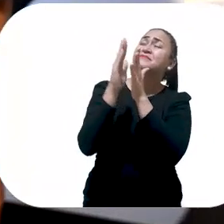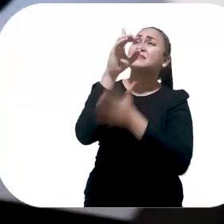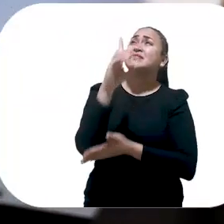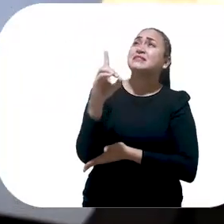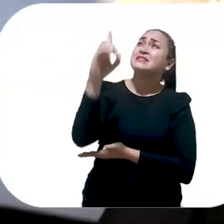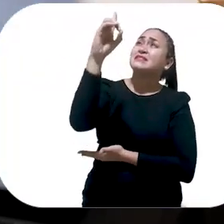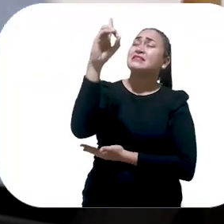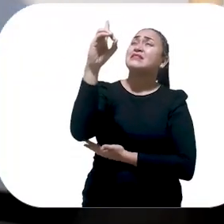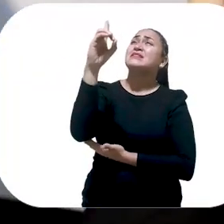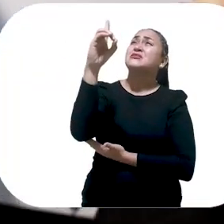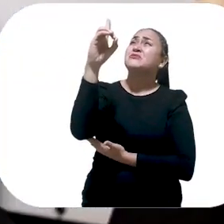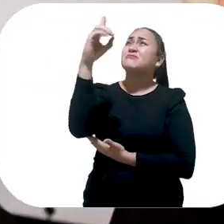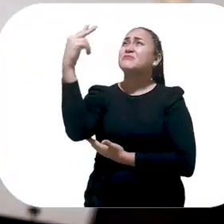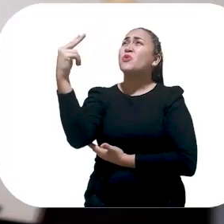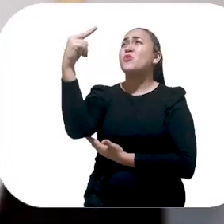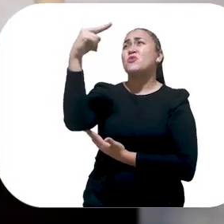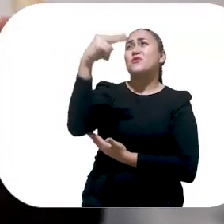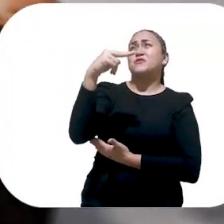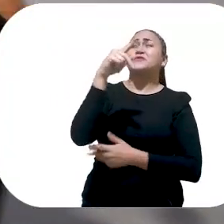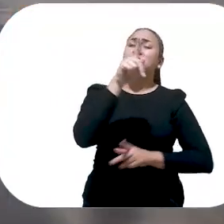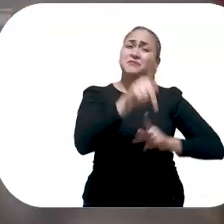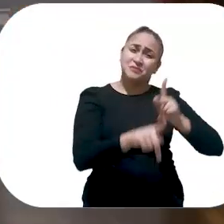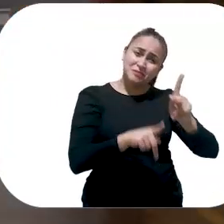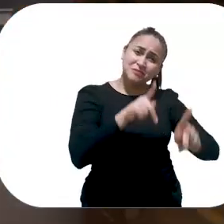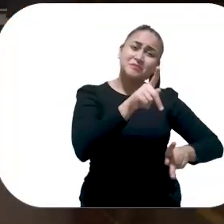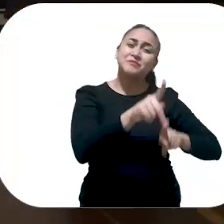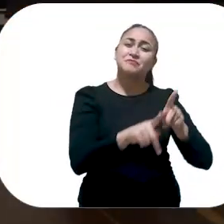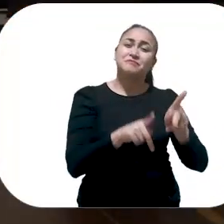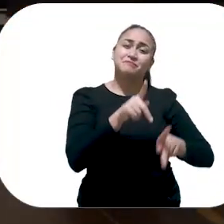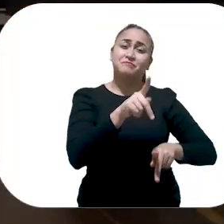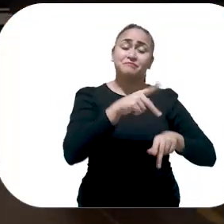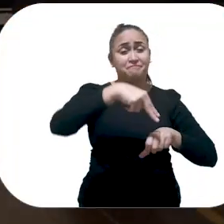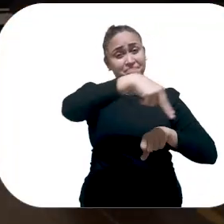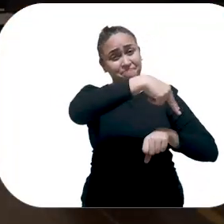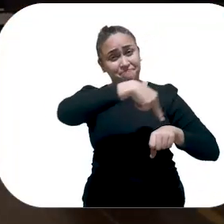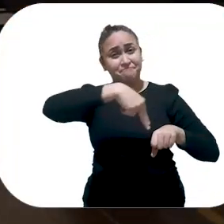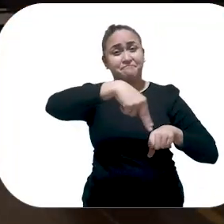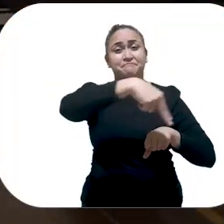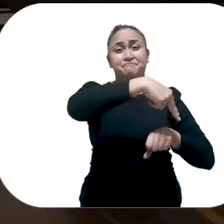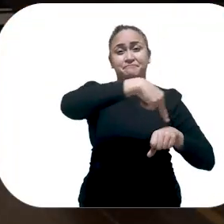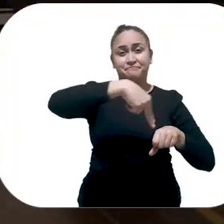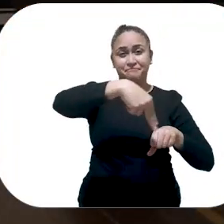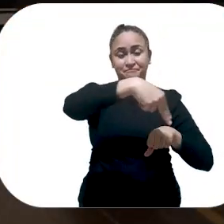Ouve, ó Deus, ouve, ó povo, ouve, nação.